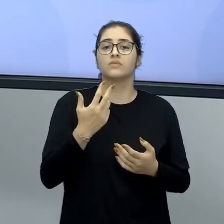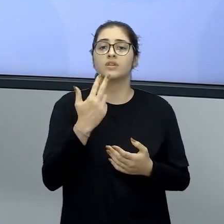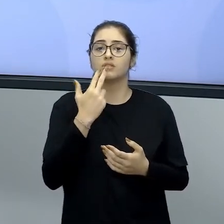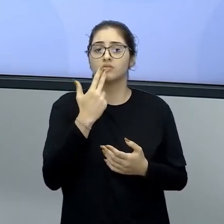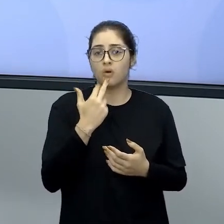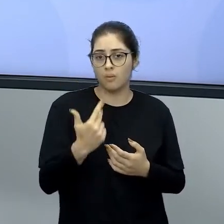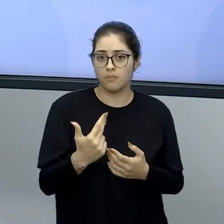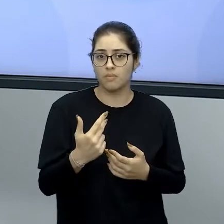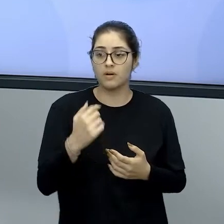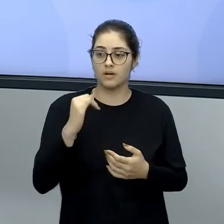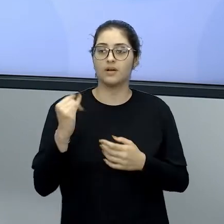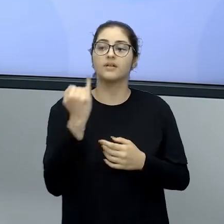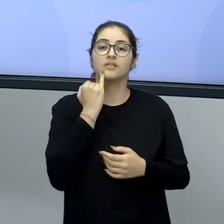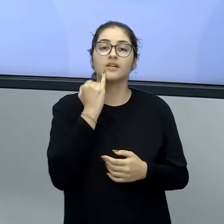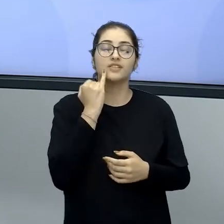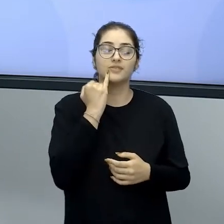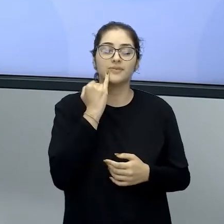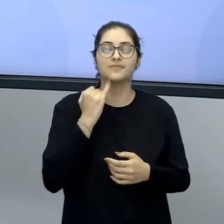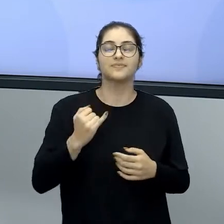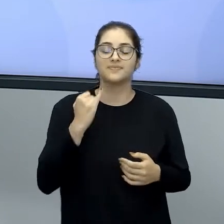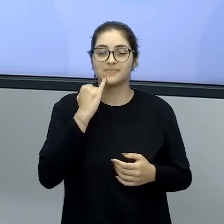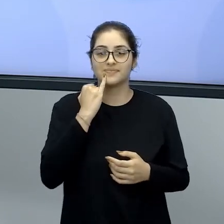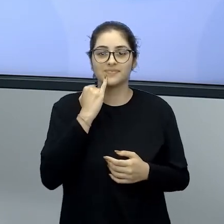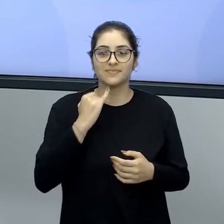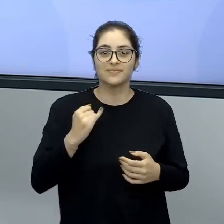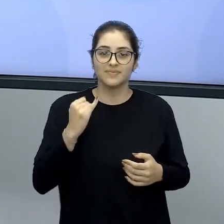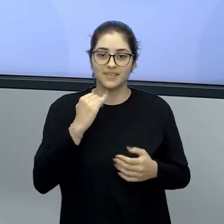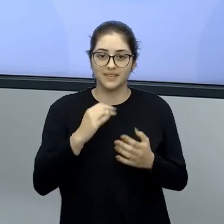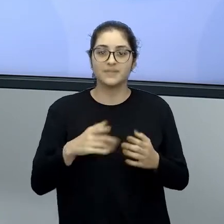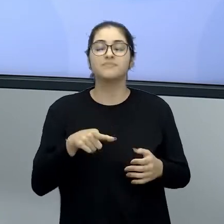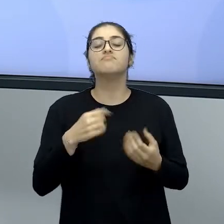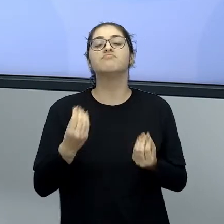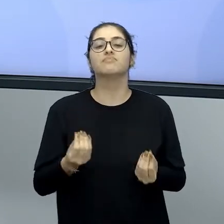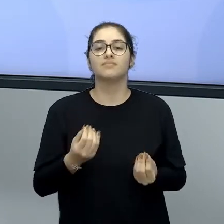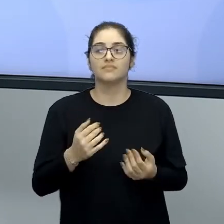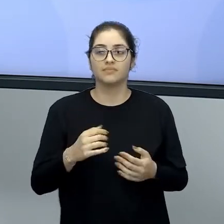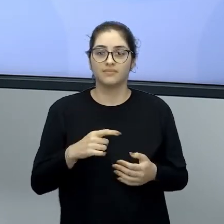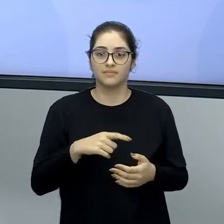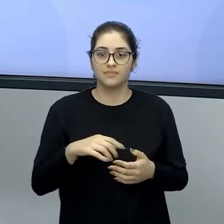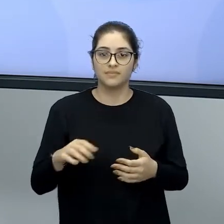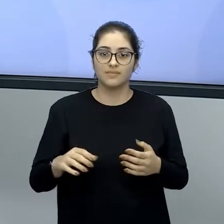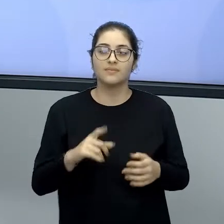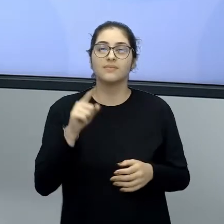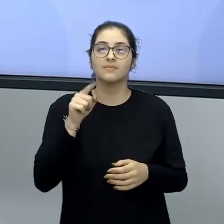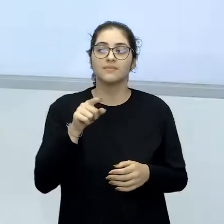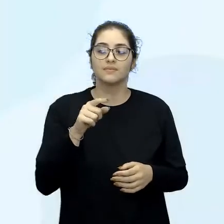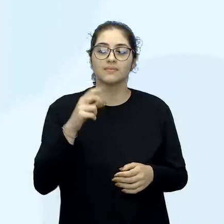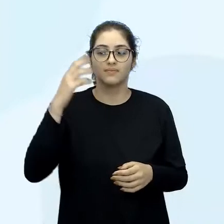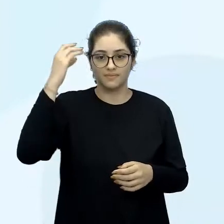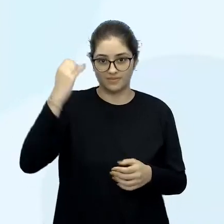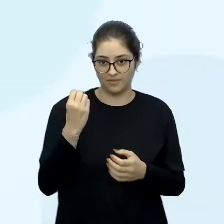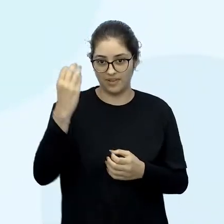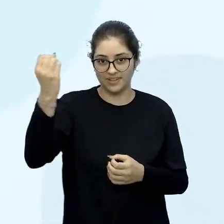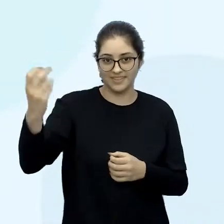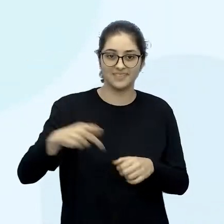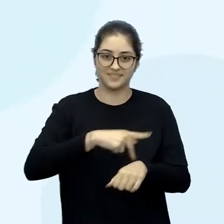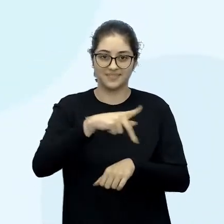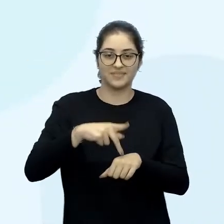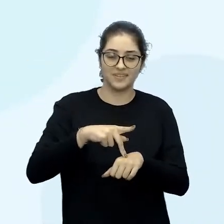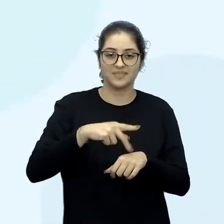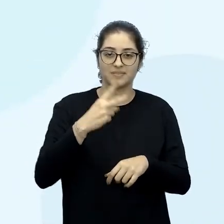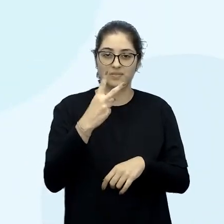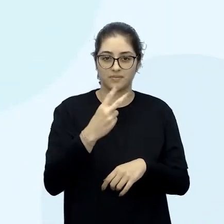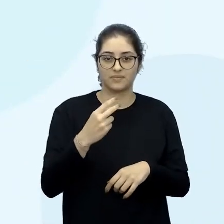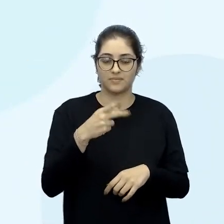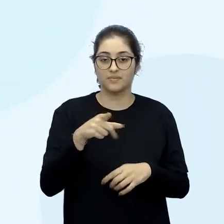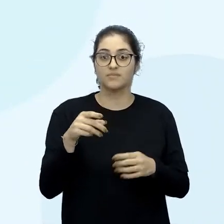que eles precisam para concretizar um projeto de vida, de fazer um intercâmbio. Então, lembrando que agora 2022 está todo